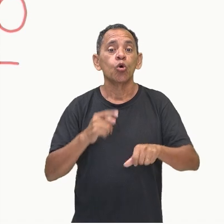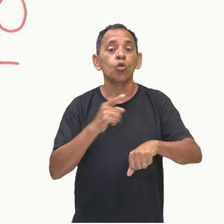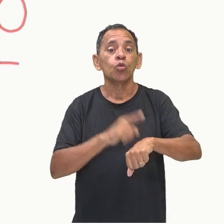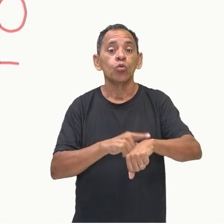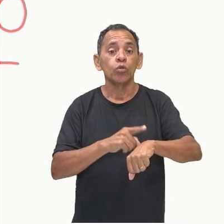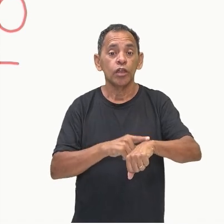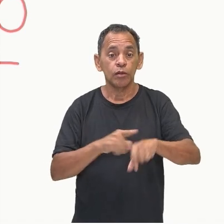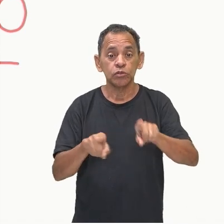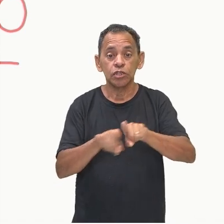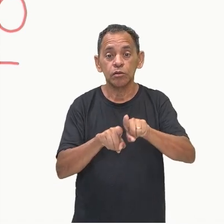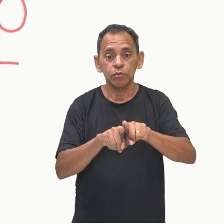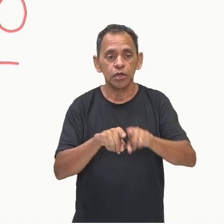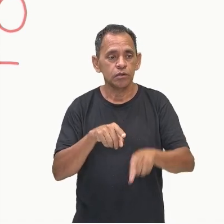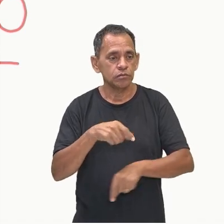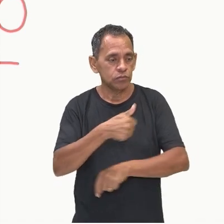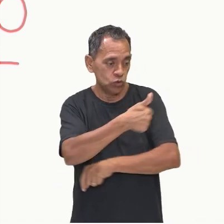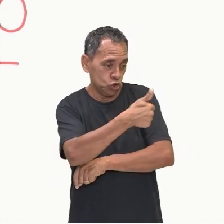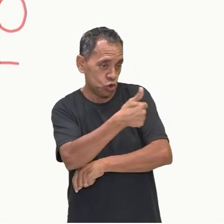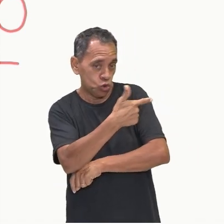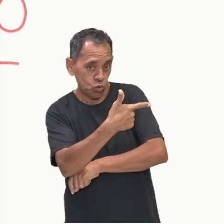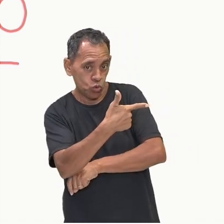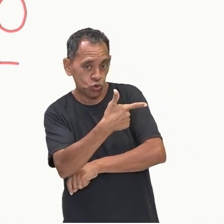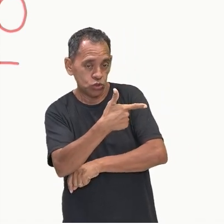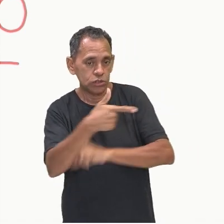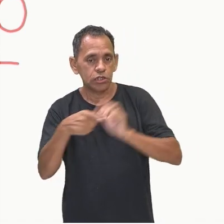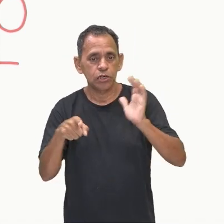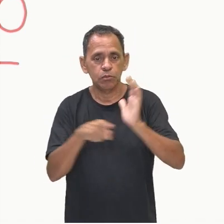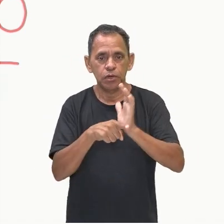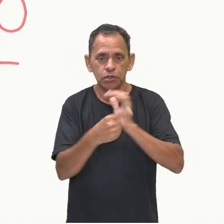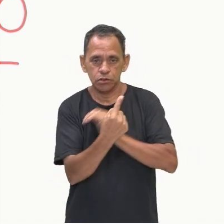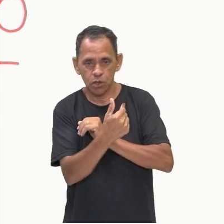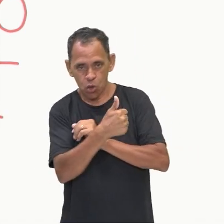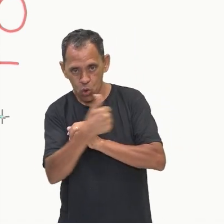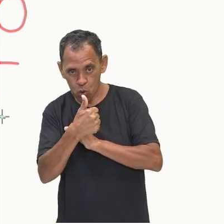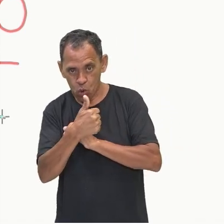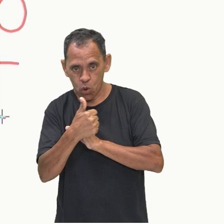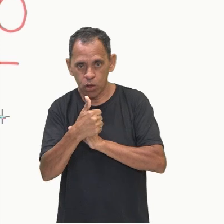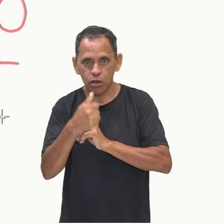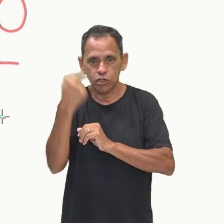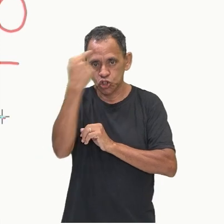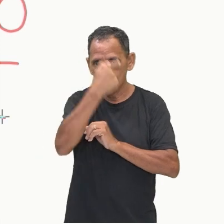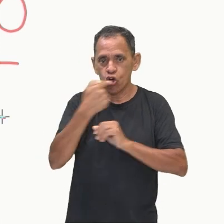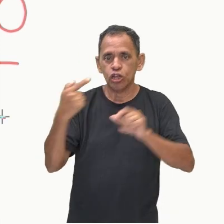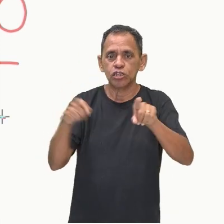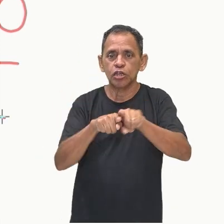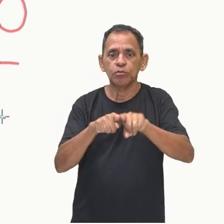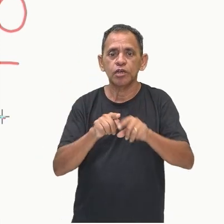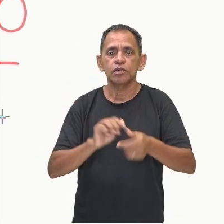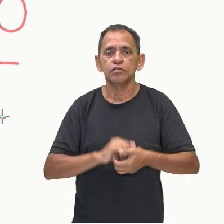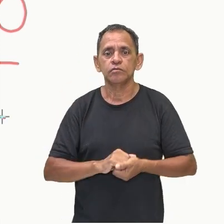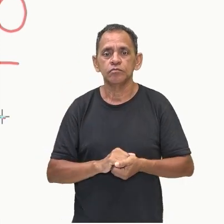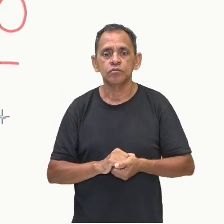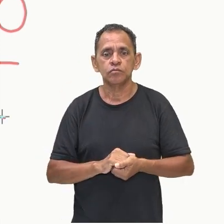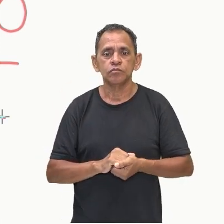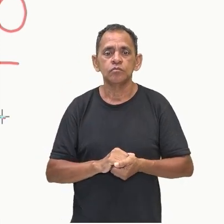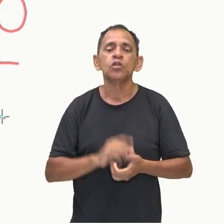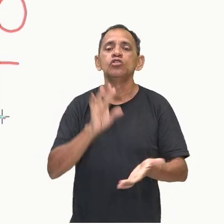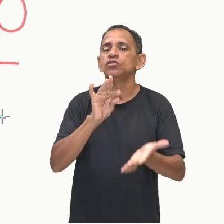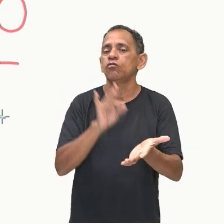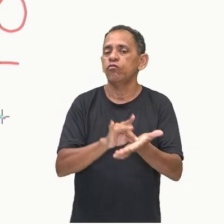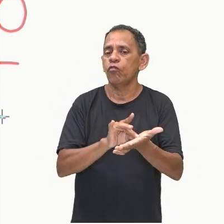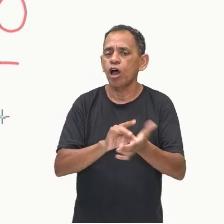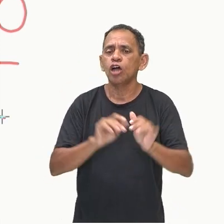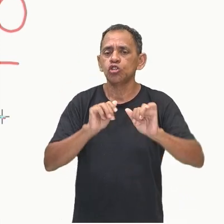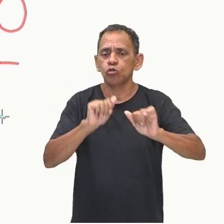12 hor Men 11 que são respectivamente o tempo final e o